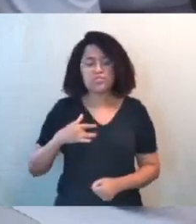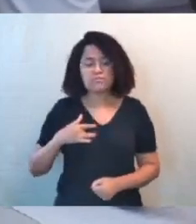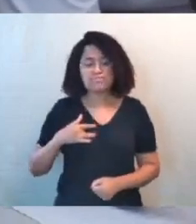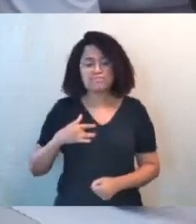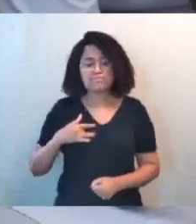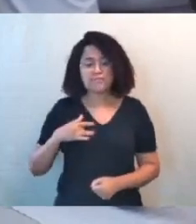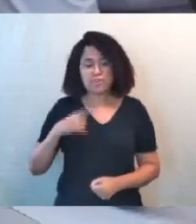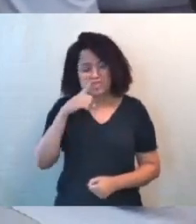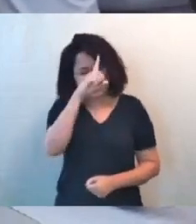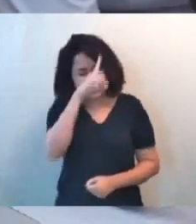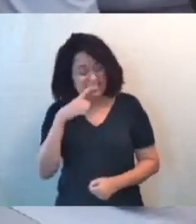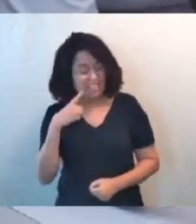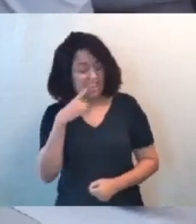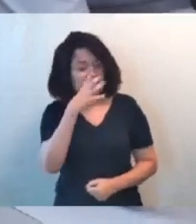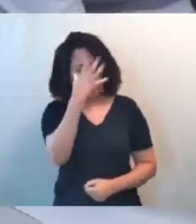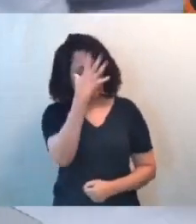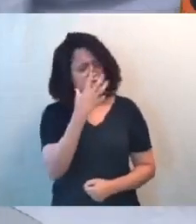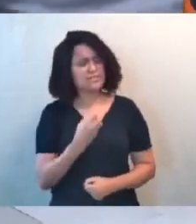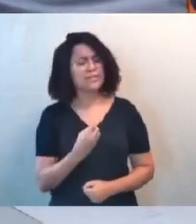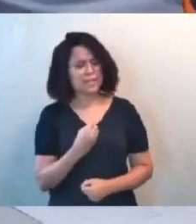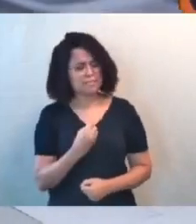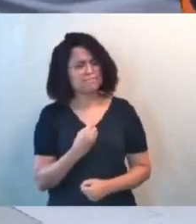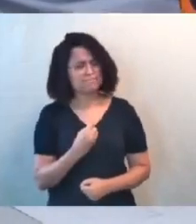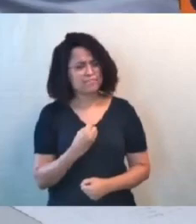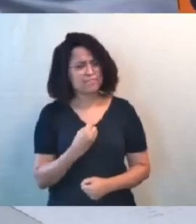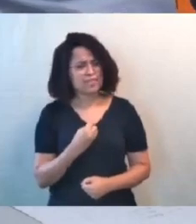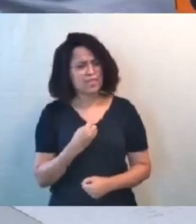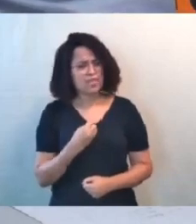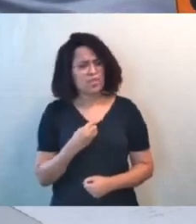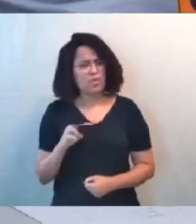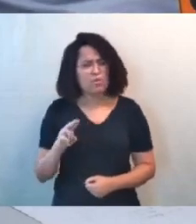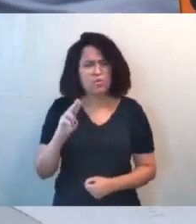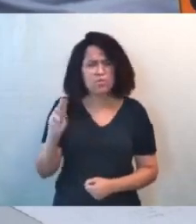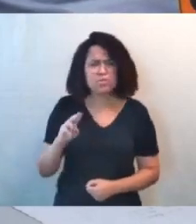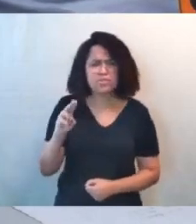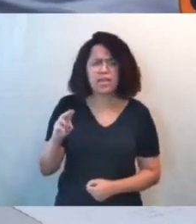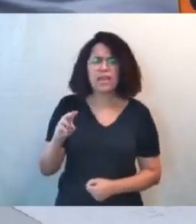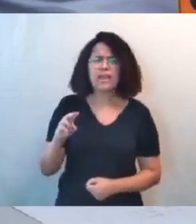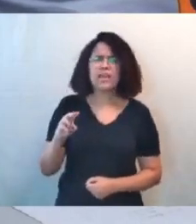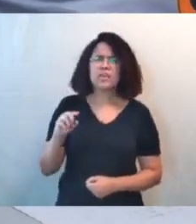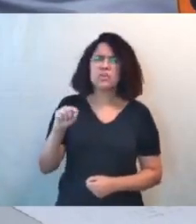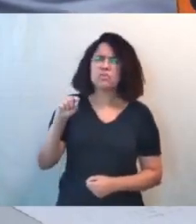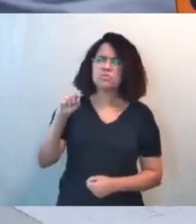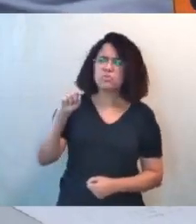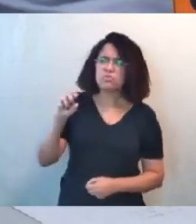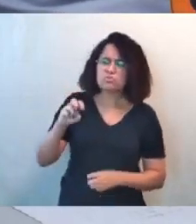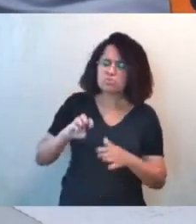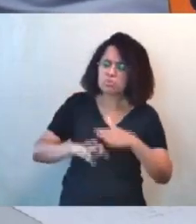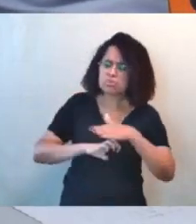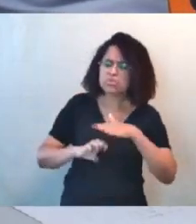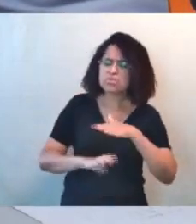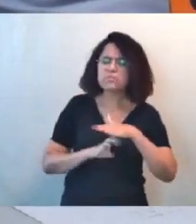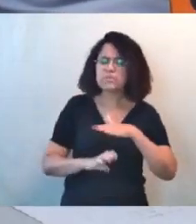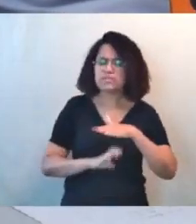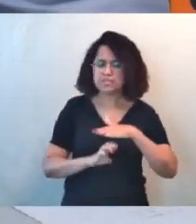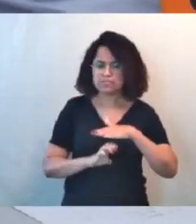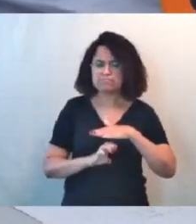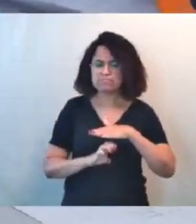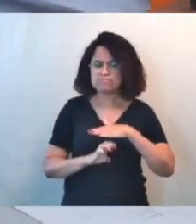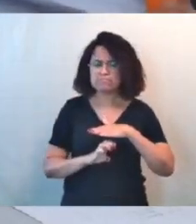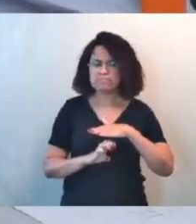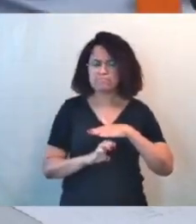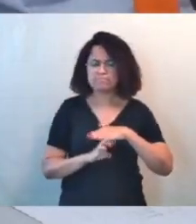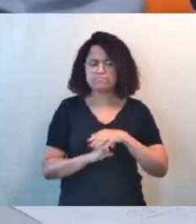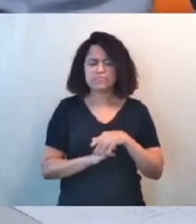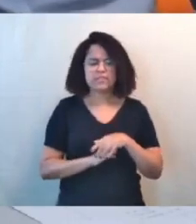momento para o senhor falar sobre isso, principalmente sobre essa empresa Begaleste Transporte, que é o que a gente está discutindo aqui. Essas linhas que